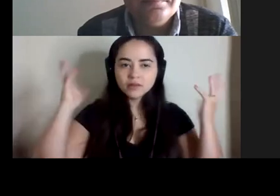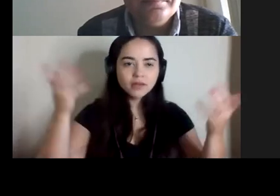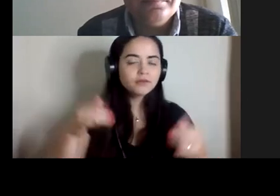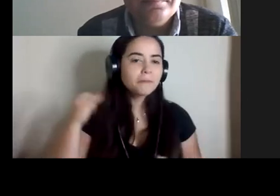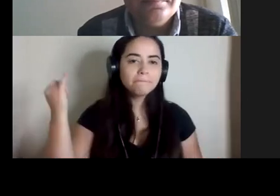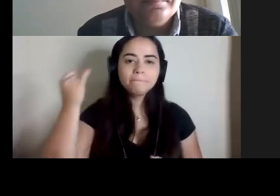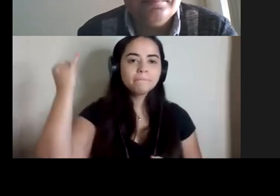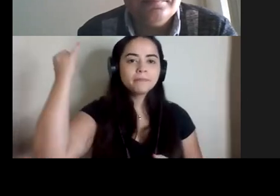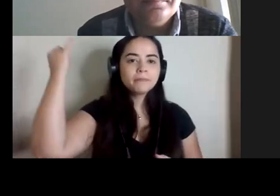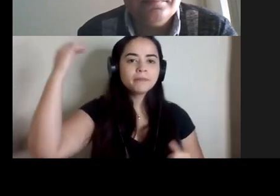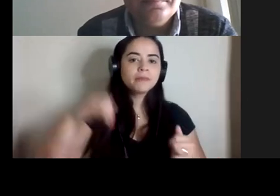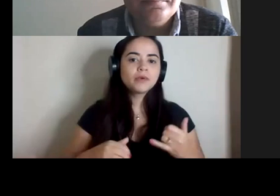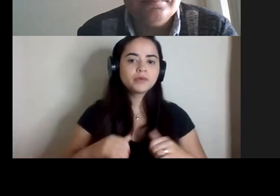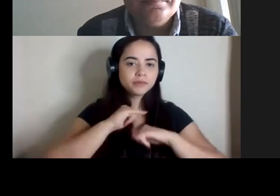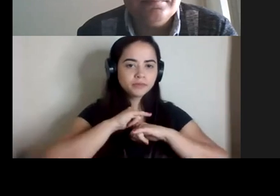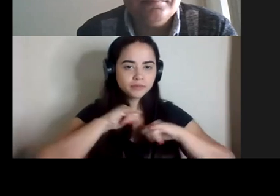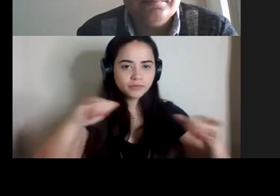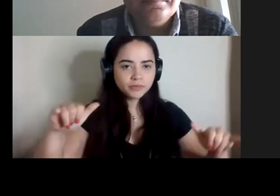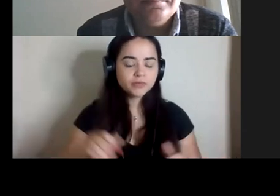dos trabalhos do nosso programa.